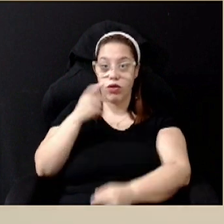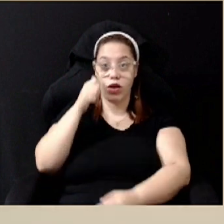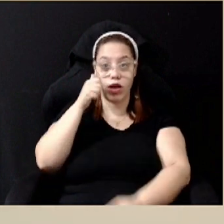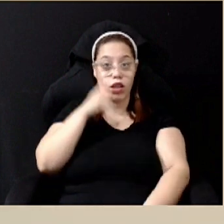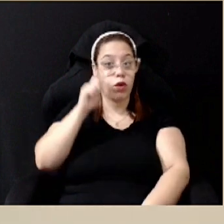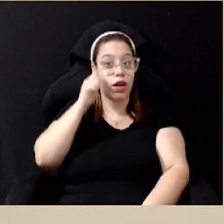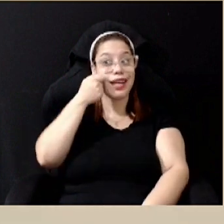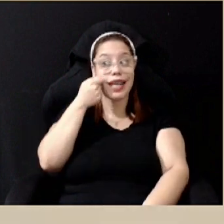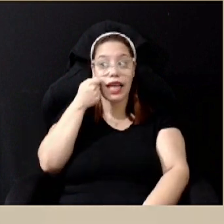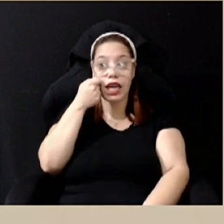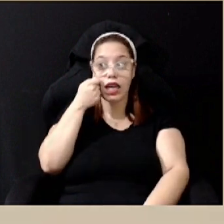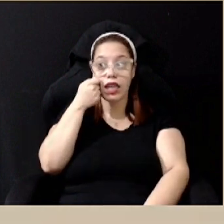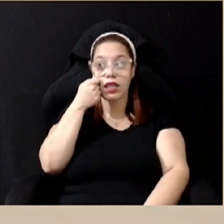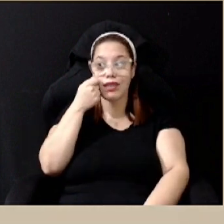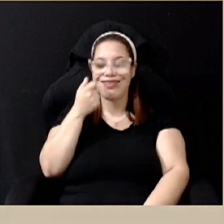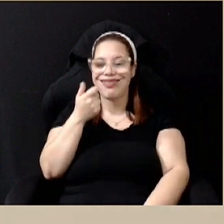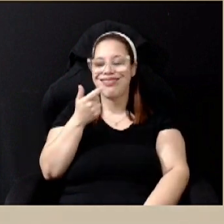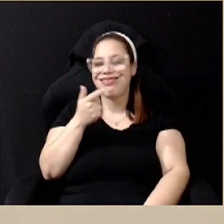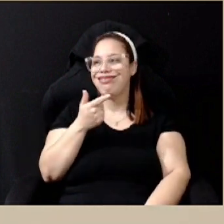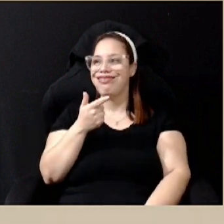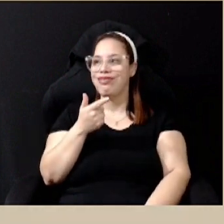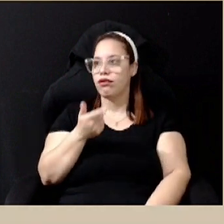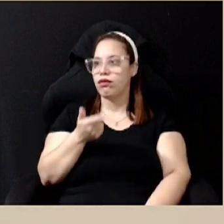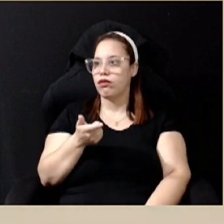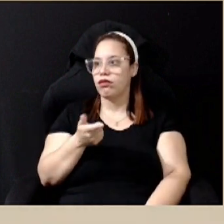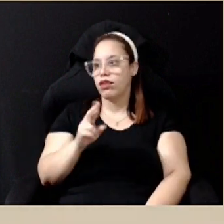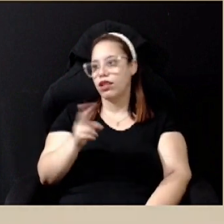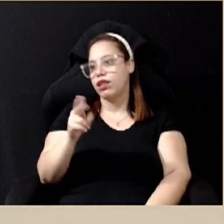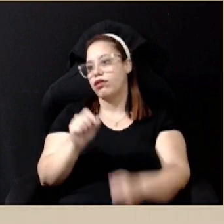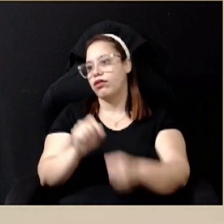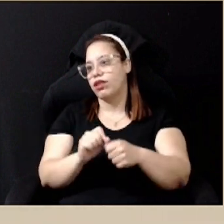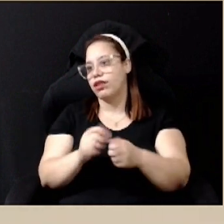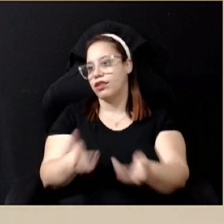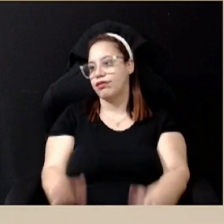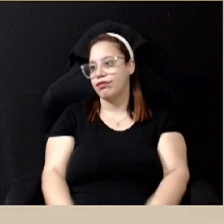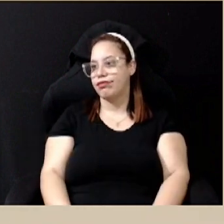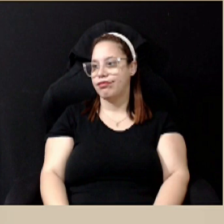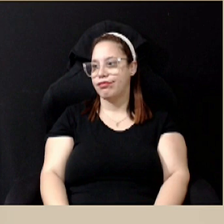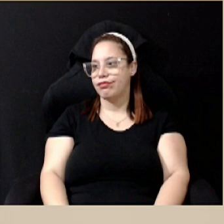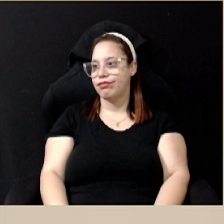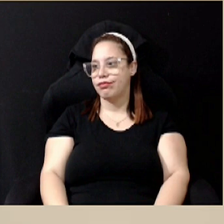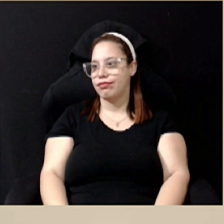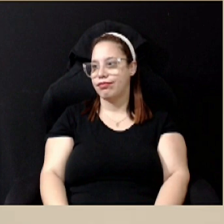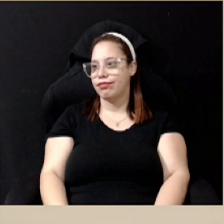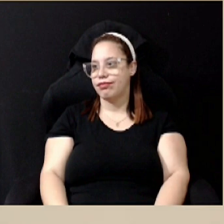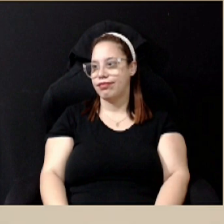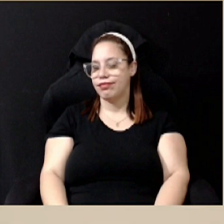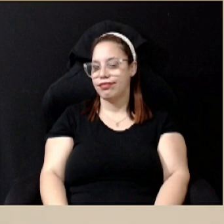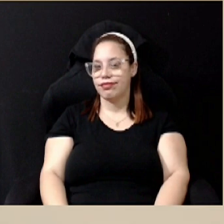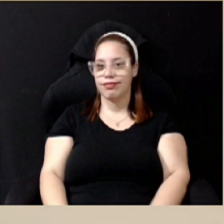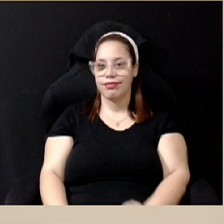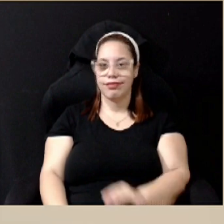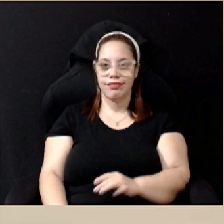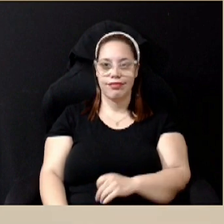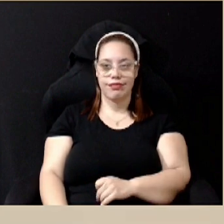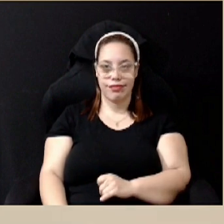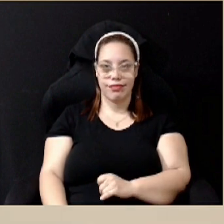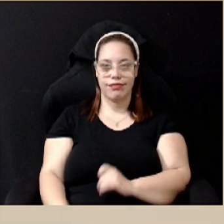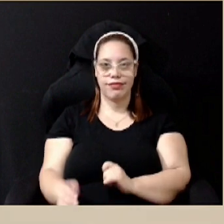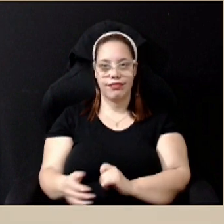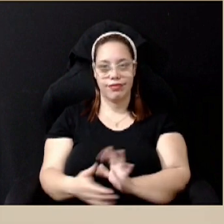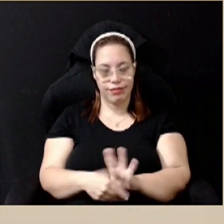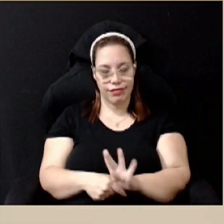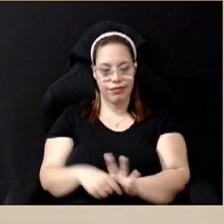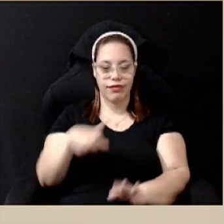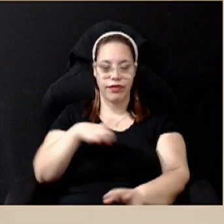é piada. A gente sempre fez isso. Desde que a gente está nesse país, né? A gente teve que empreender. Hoje